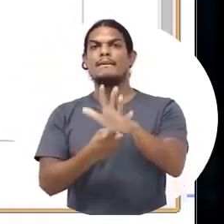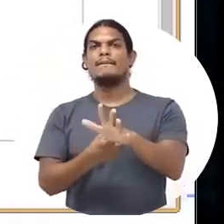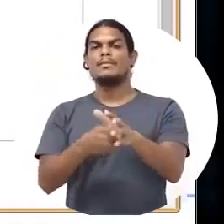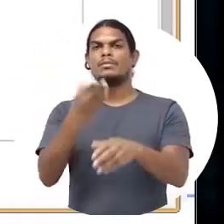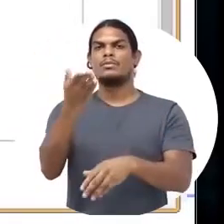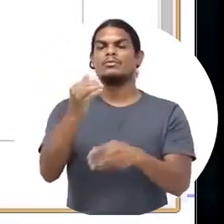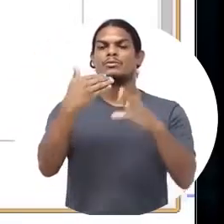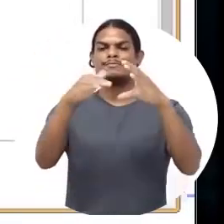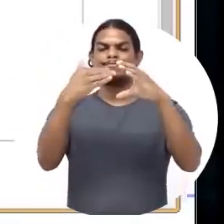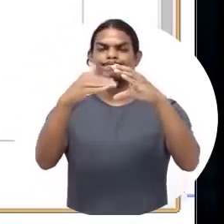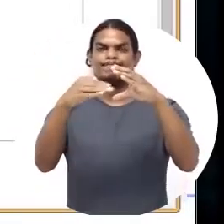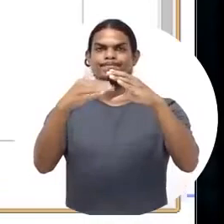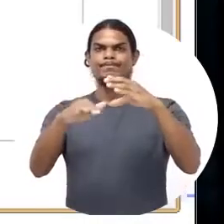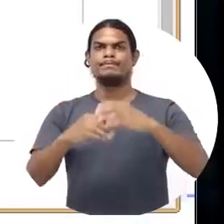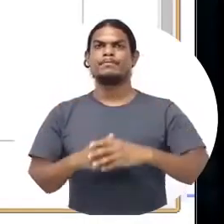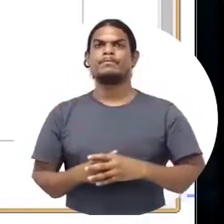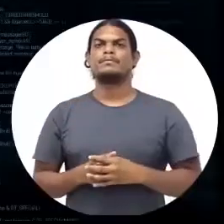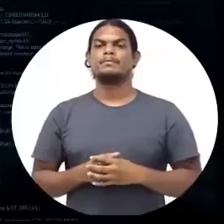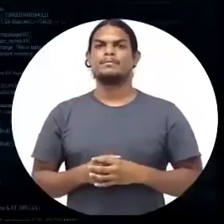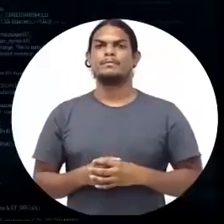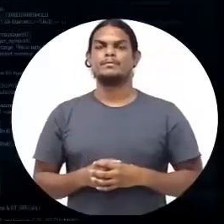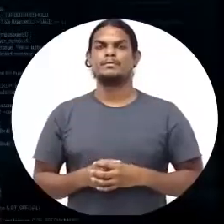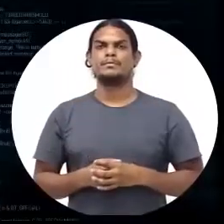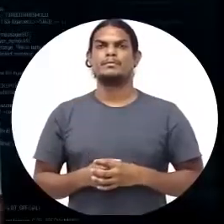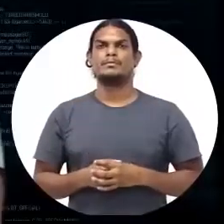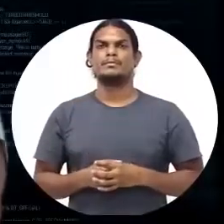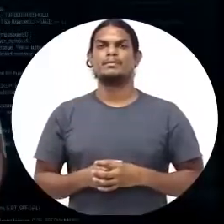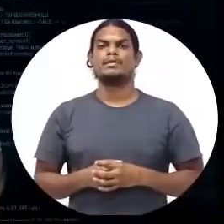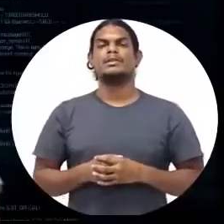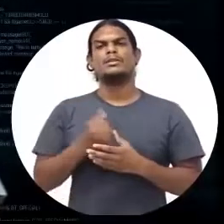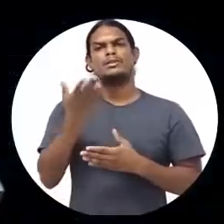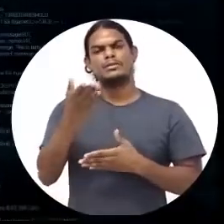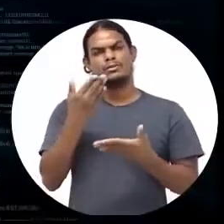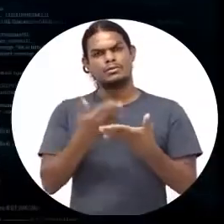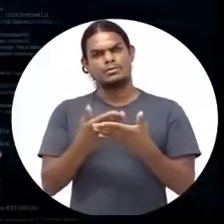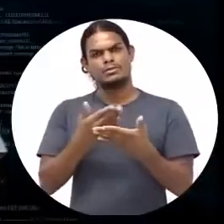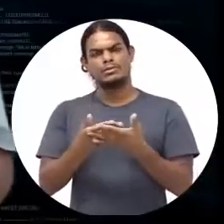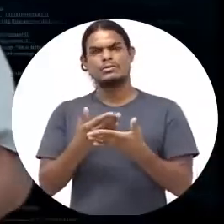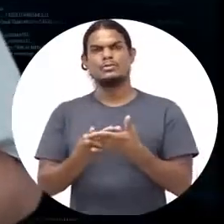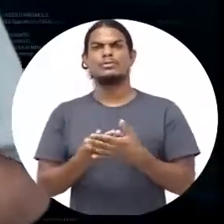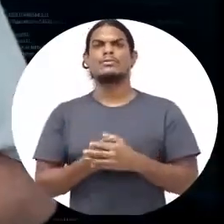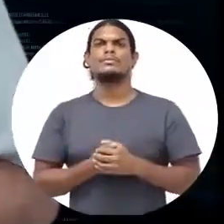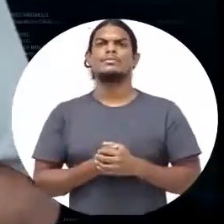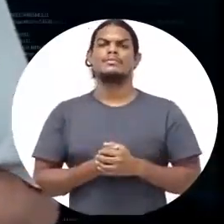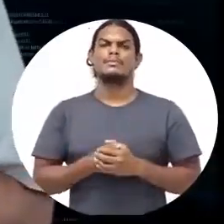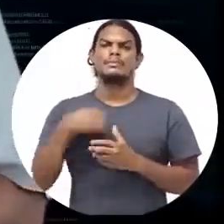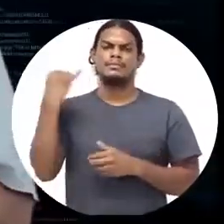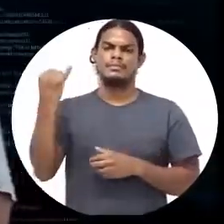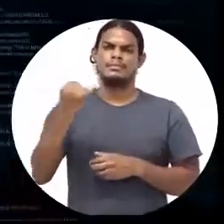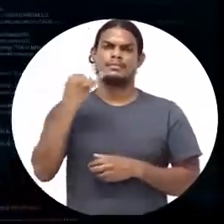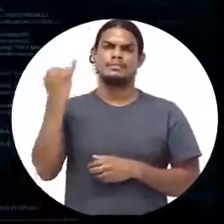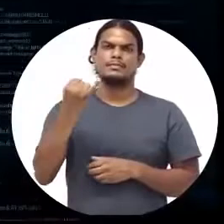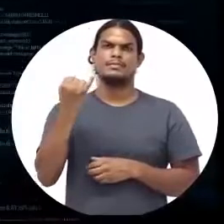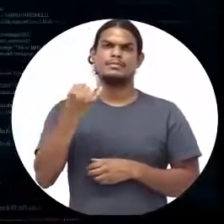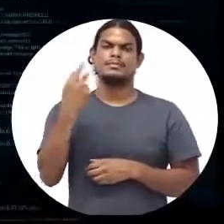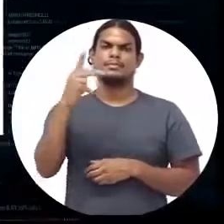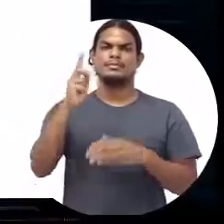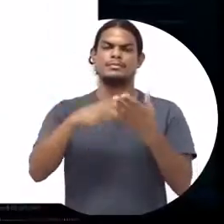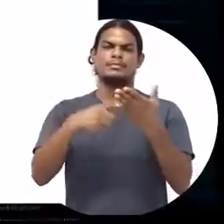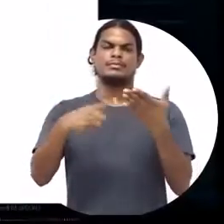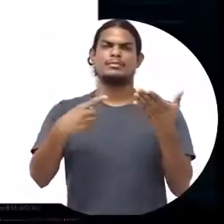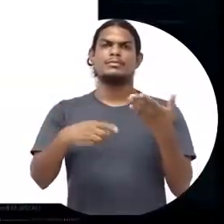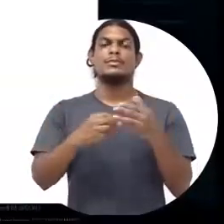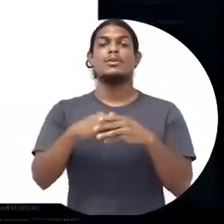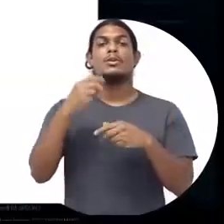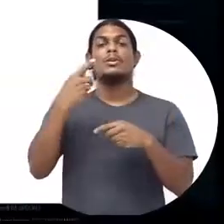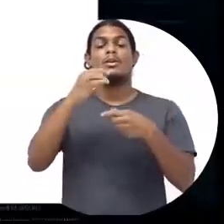para poder enviar. Certo? Então, dê uma olhadinha, mais informações no seu caderno de estudo. O